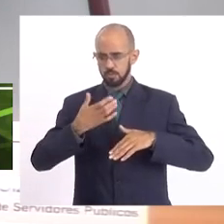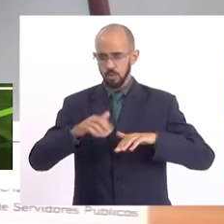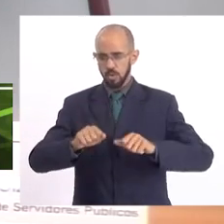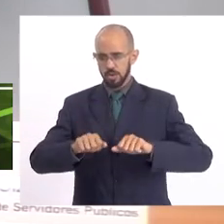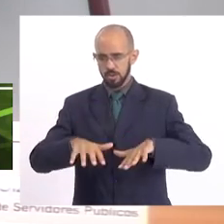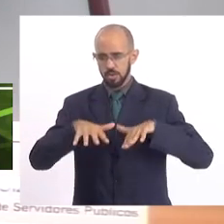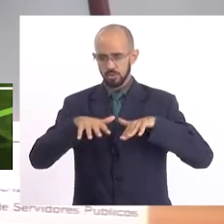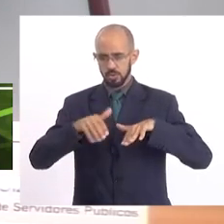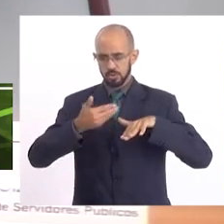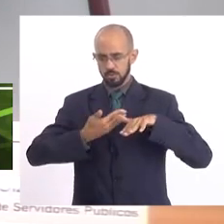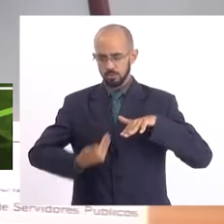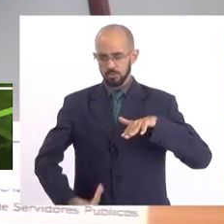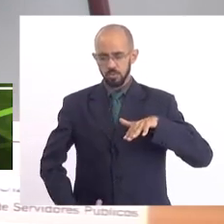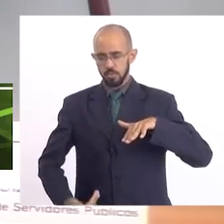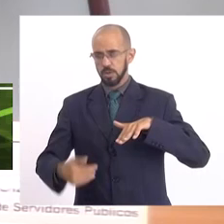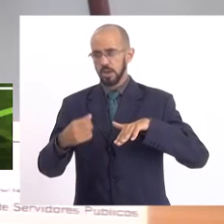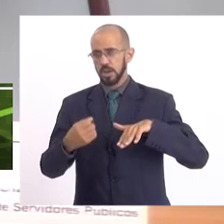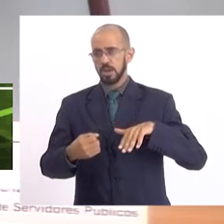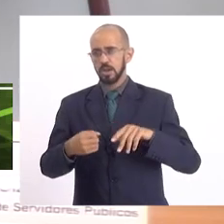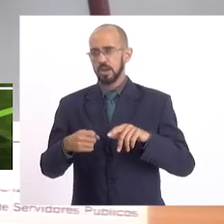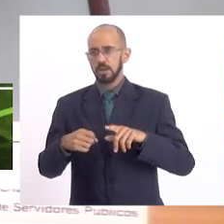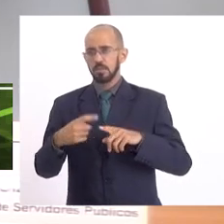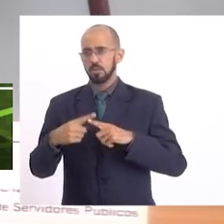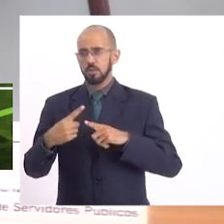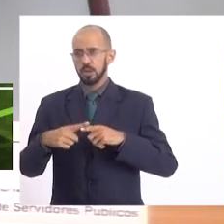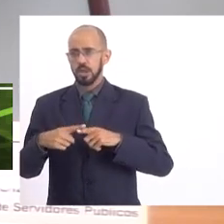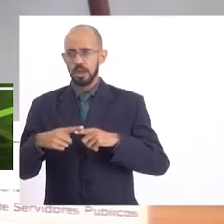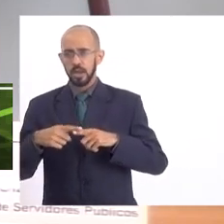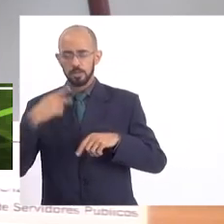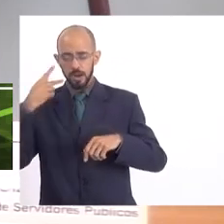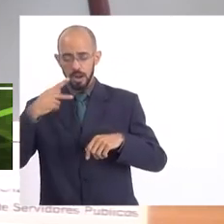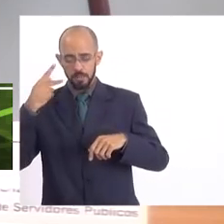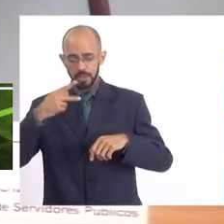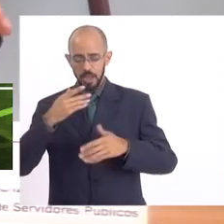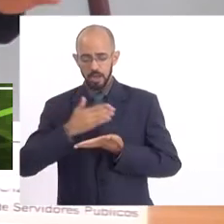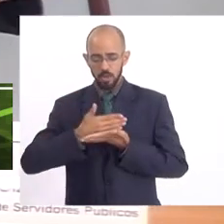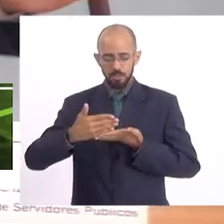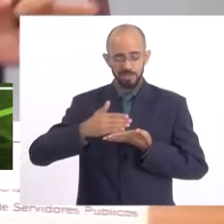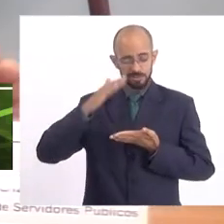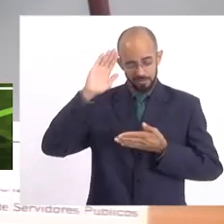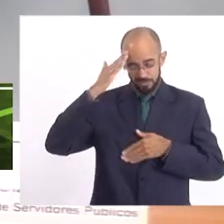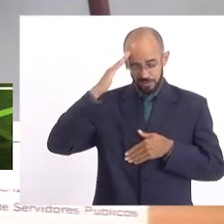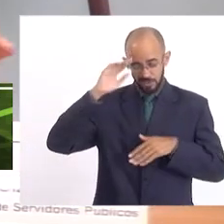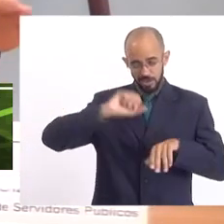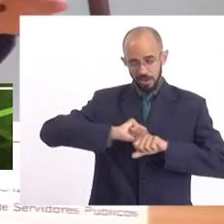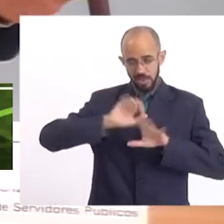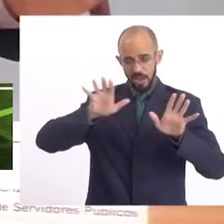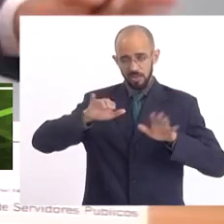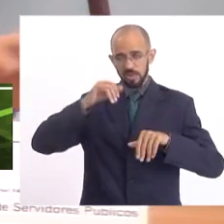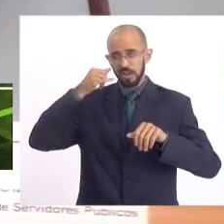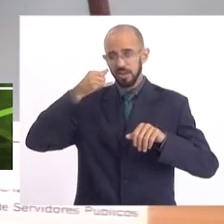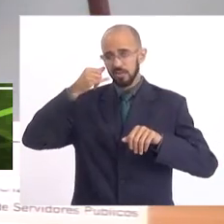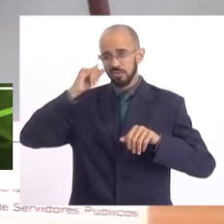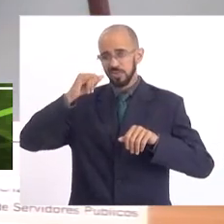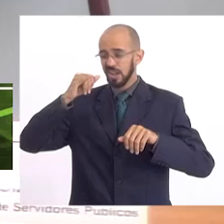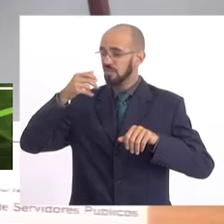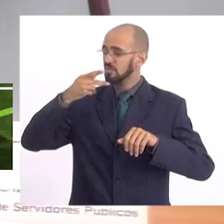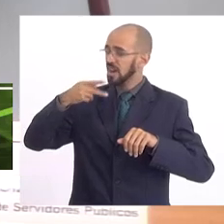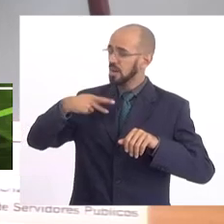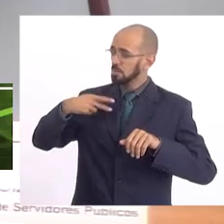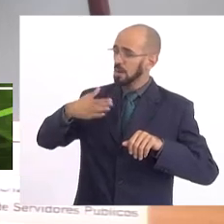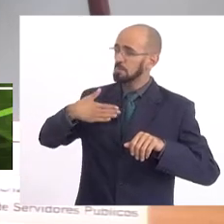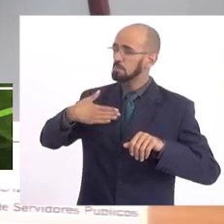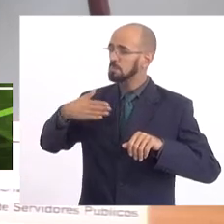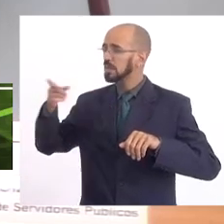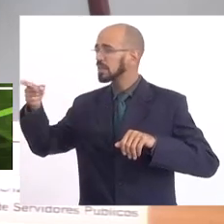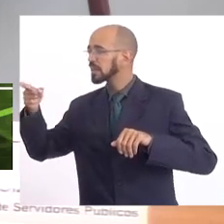boa a audiência pública, que a gente, parlamentar, começa a entender, acaba o disse-me-disse, aquela questão